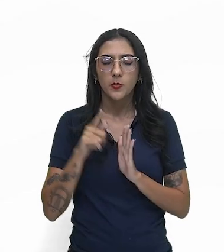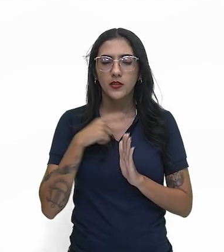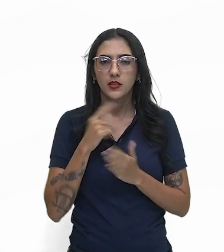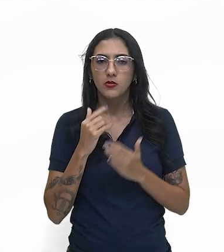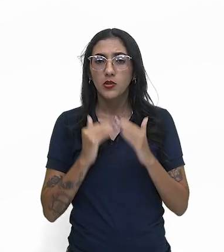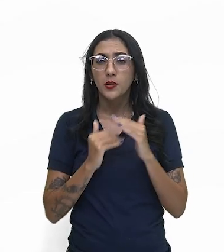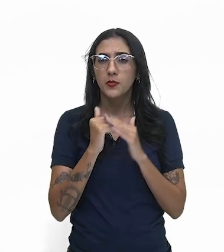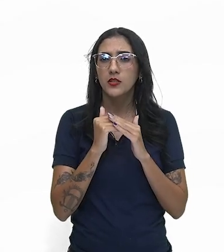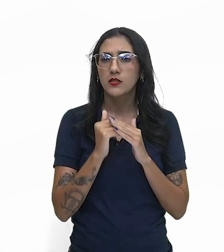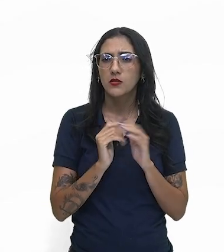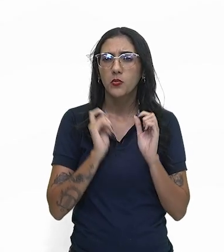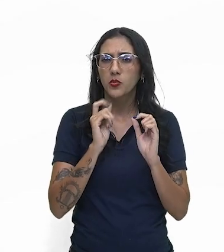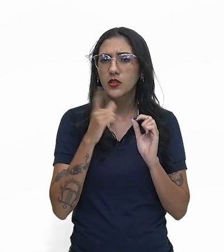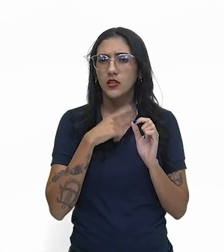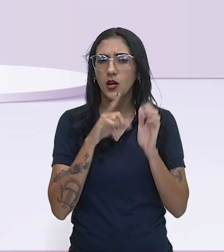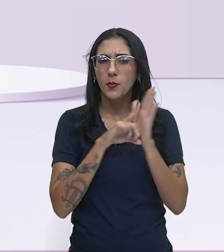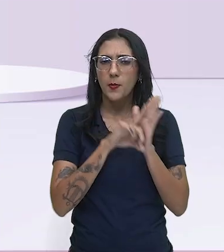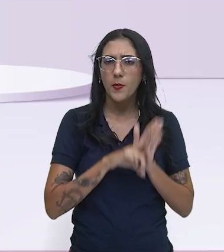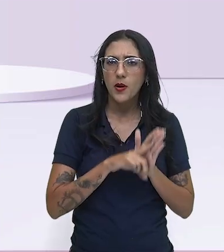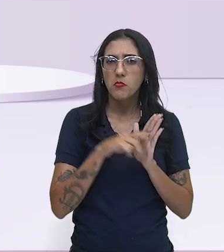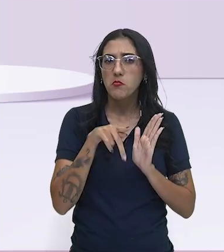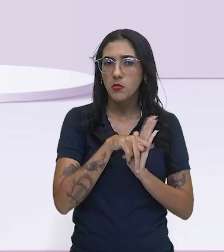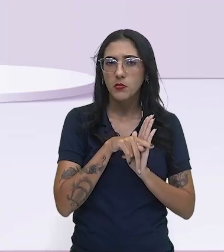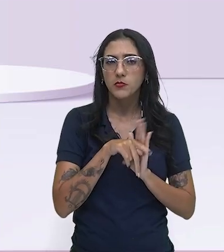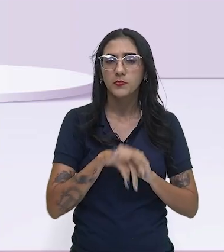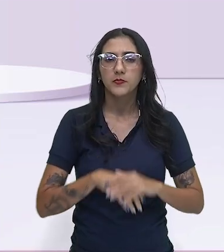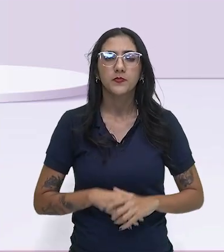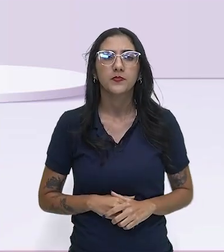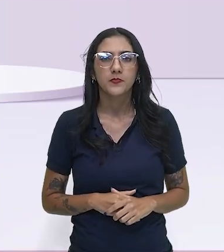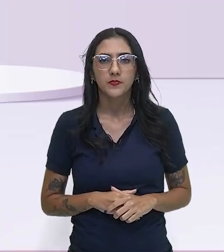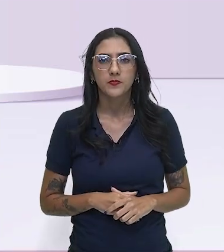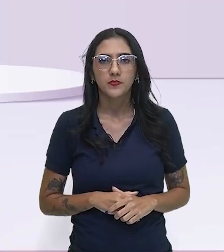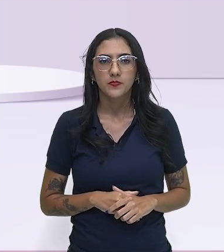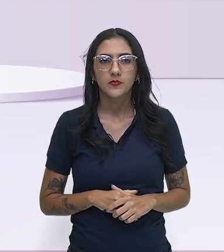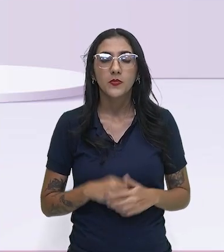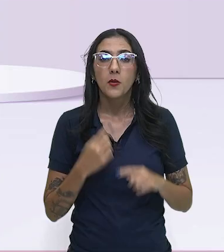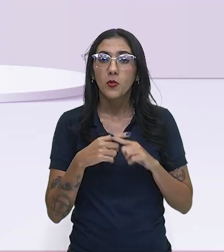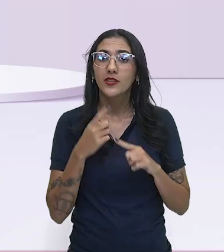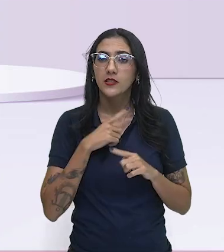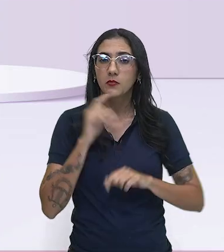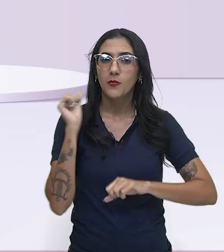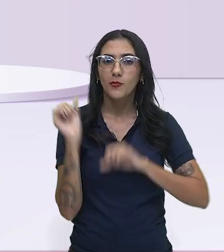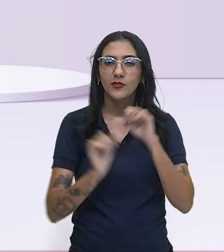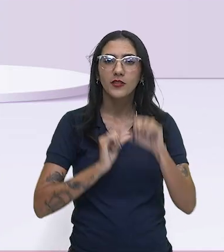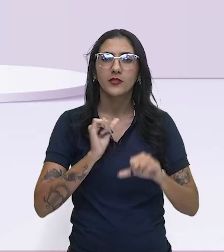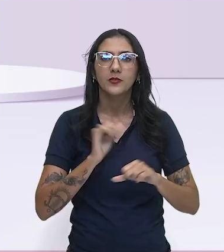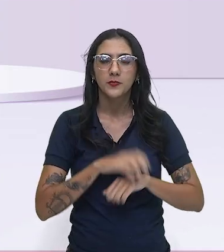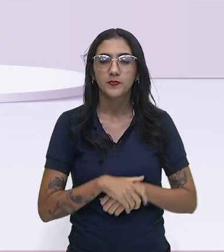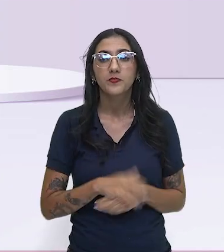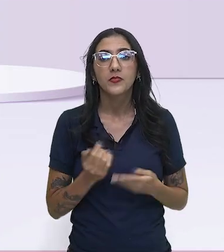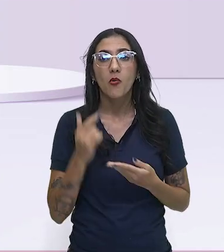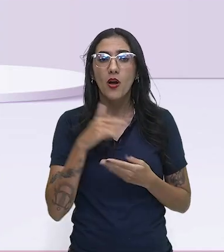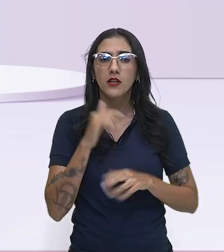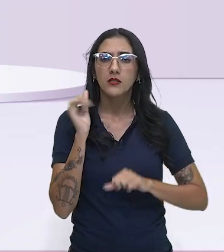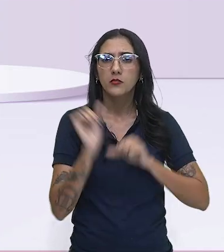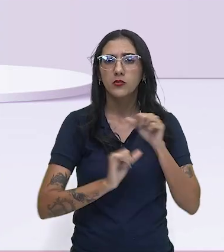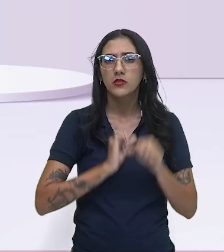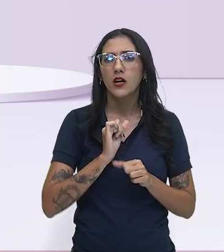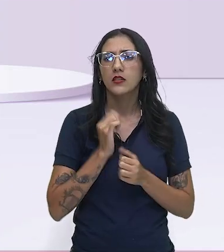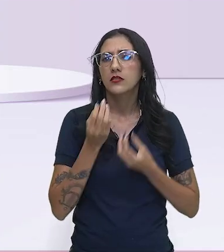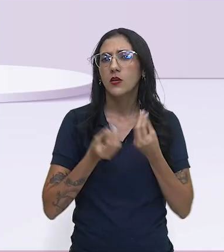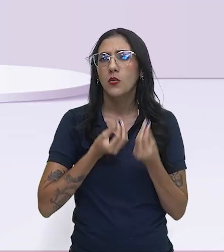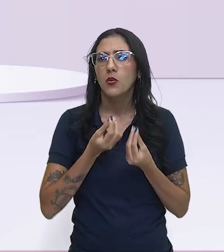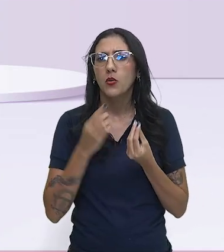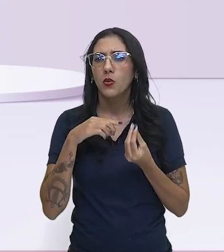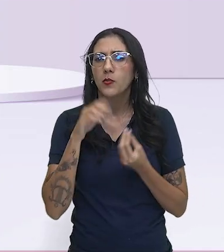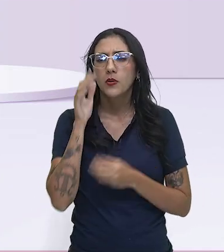limitando, né, o que é considerado uma investigação válida. Por conta que vai ter uma mudança do paradigma. E essa mudança de paradigma, esse